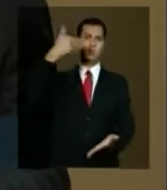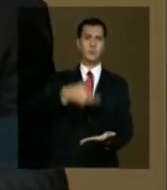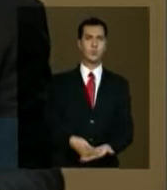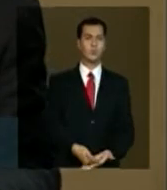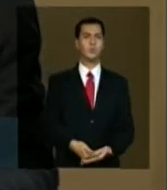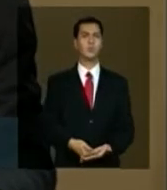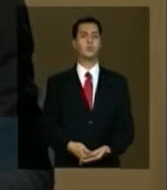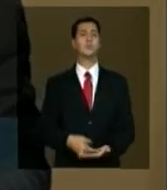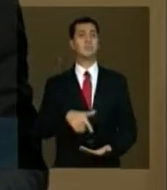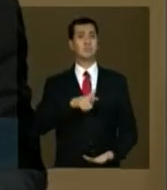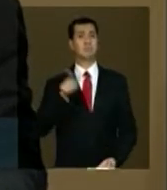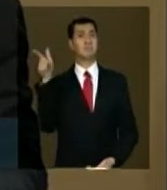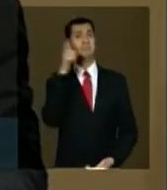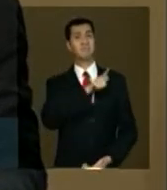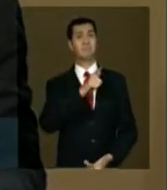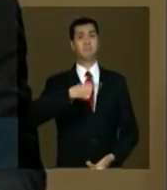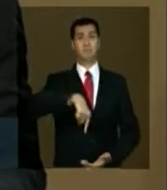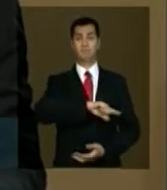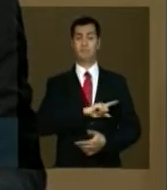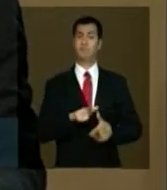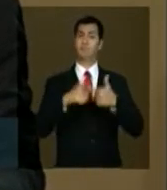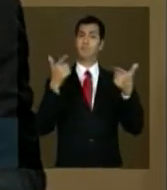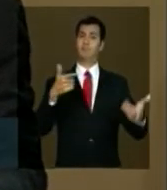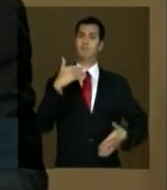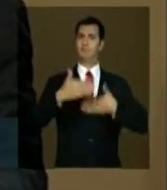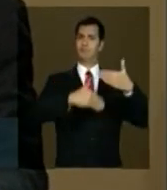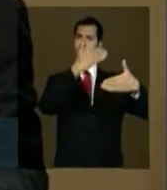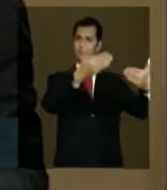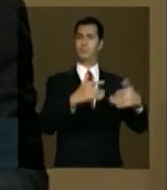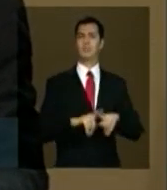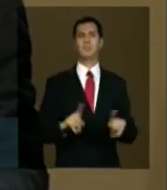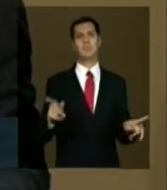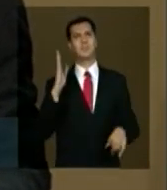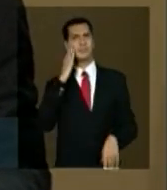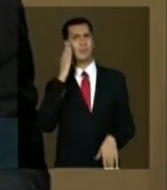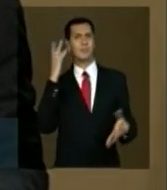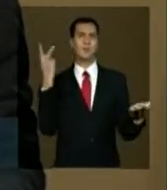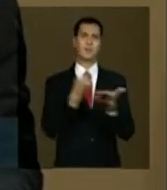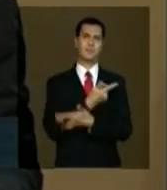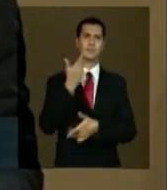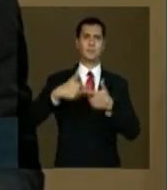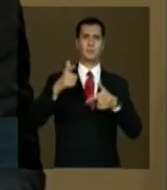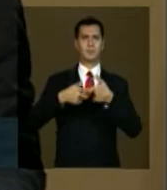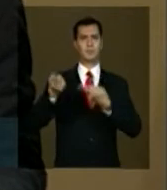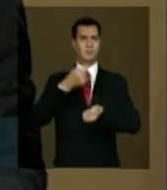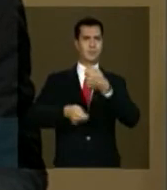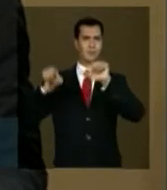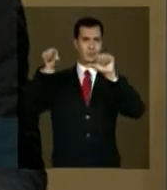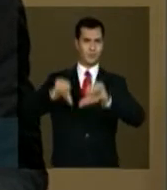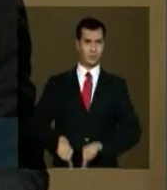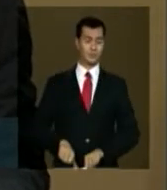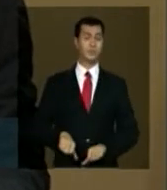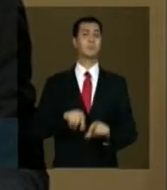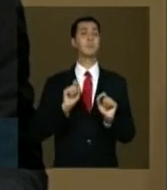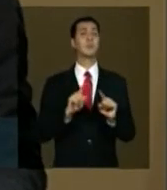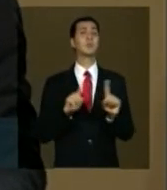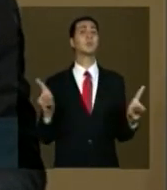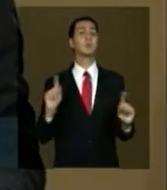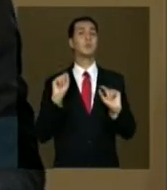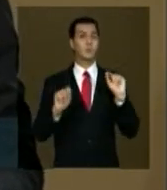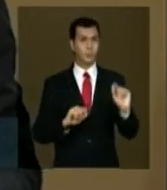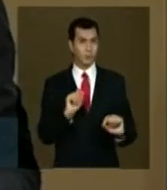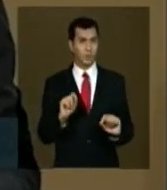trouxeram avanços inegáveis e apesar da crise econômica as mais recentes estimativas indicam que a Comunidade